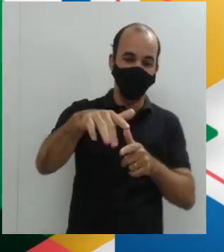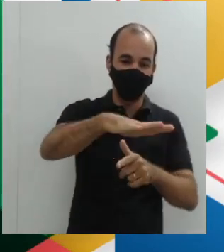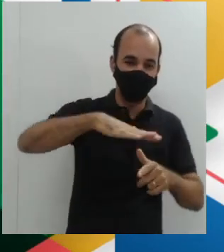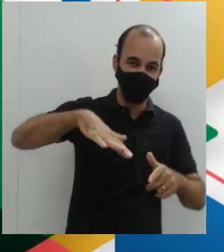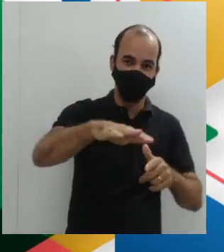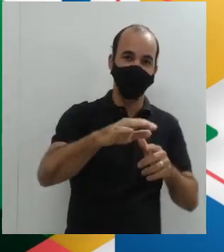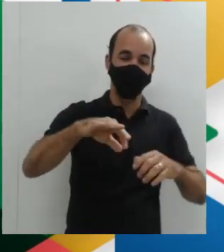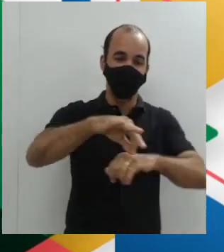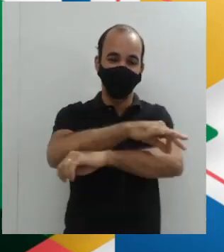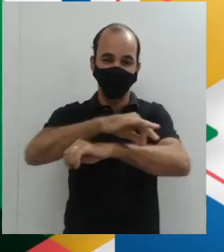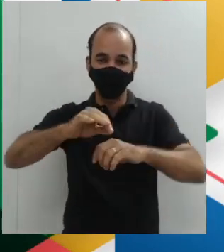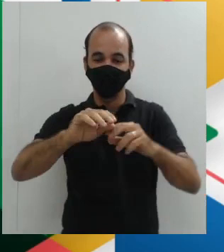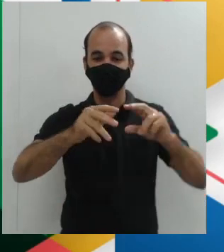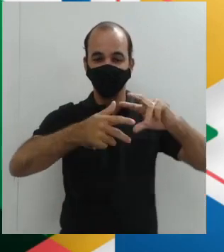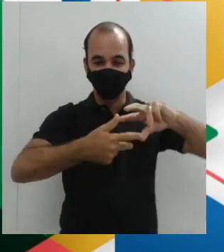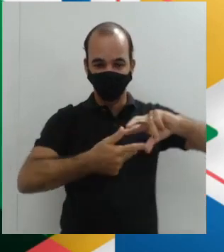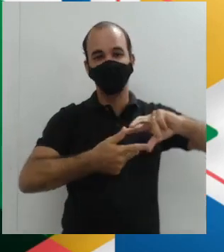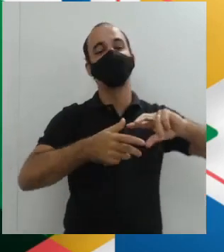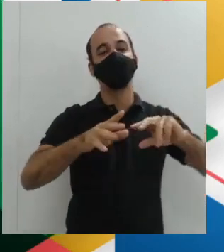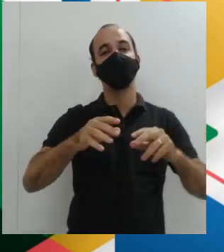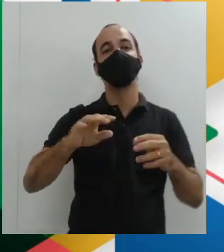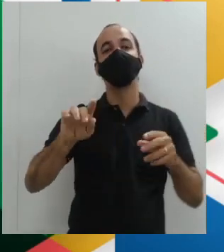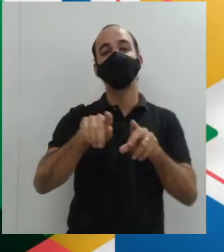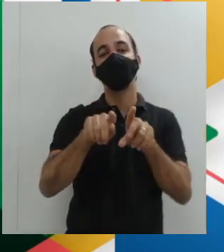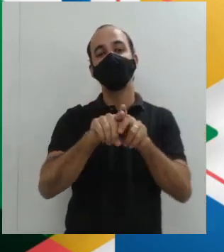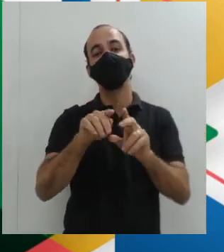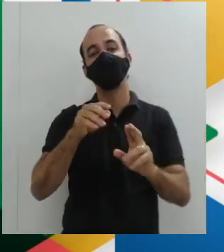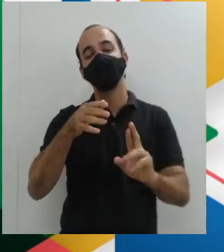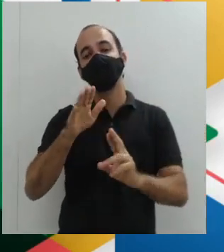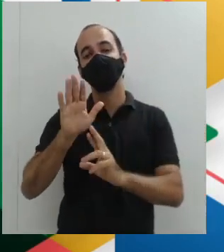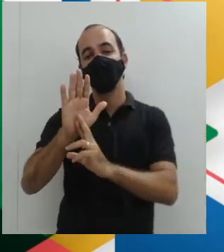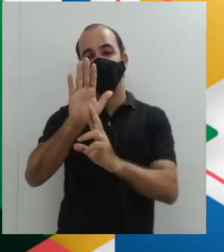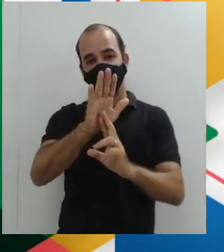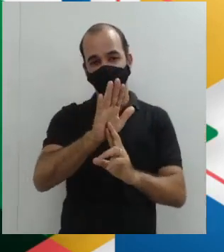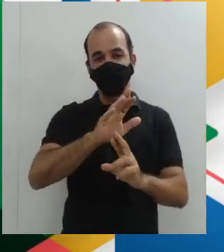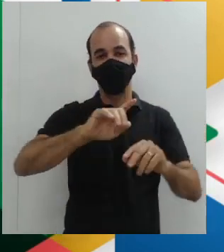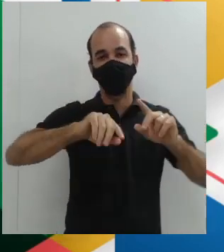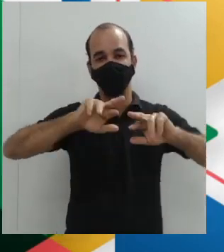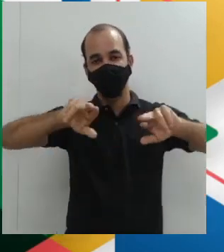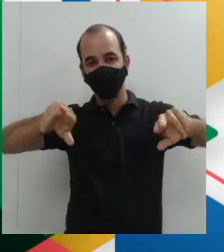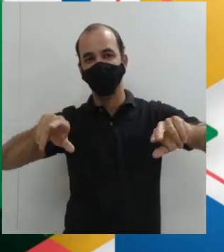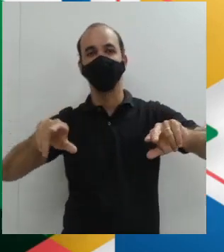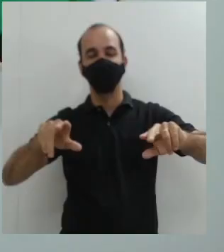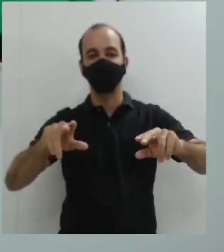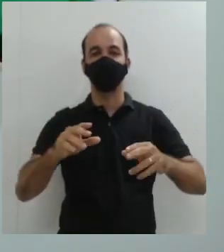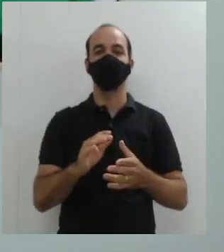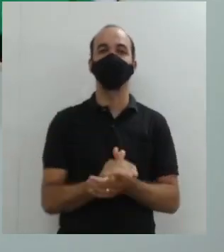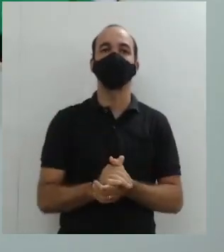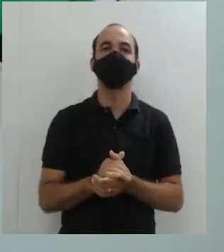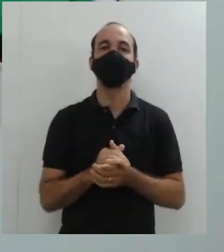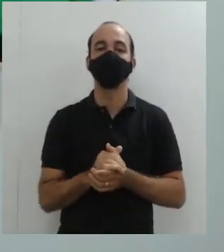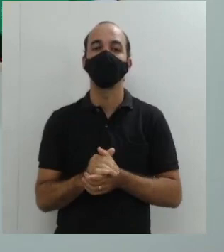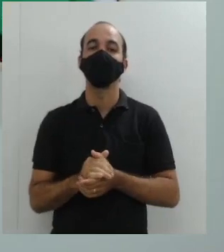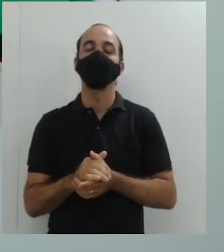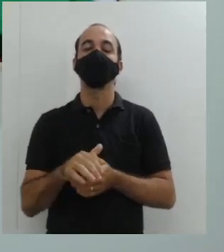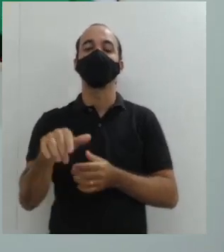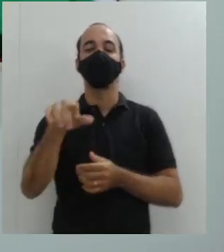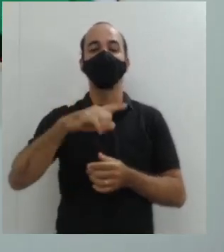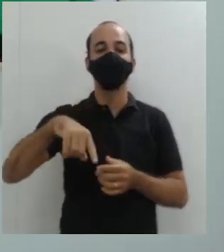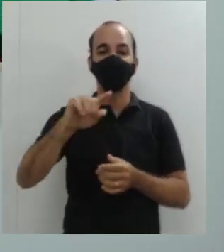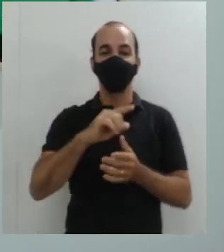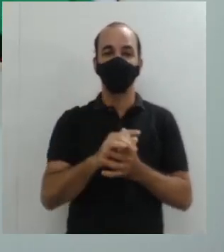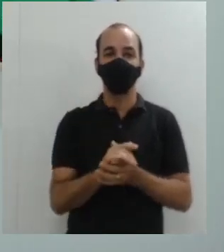e representações gráficas correspondentes e vice-versa, resolvendo-as. Então, galerinha, você tem aí as